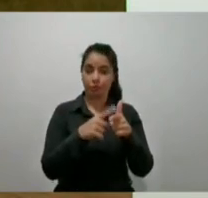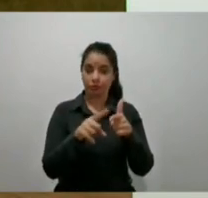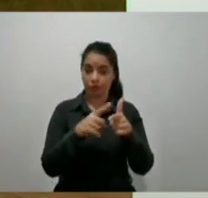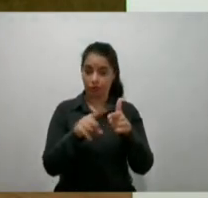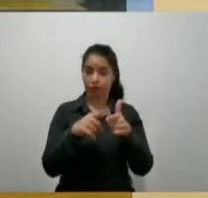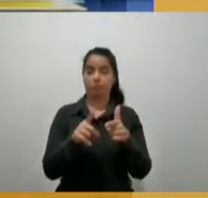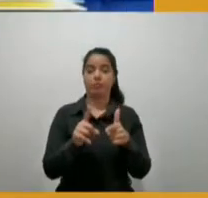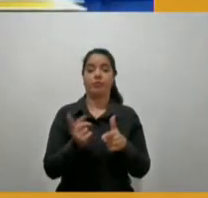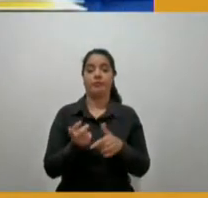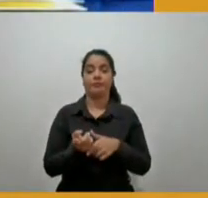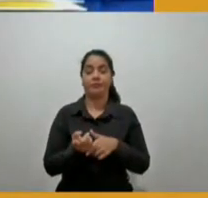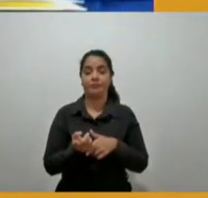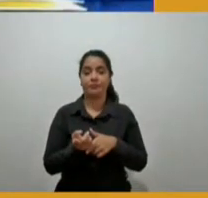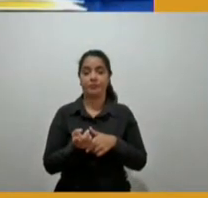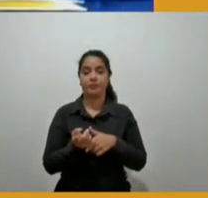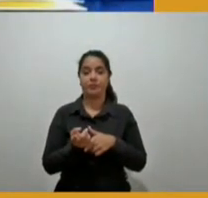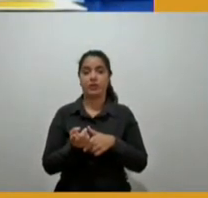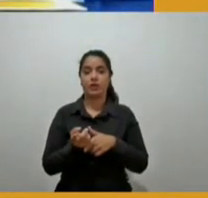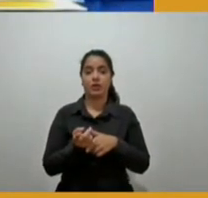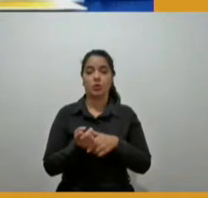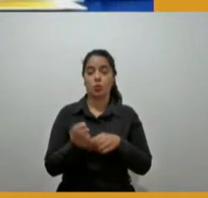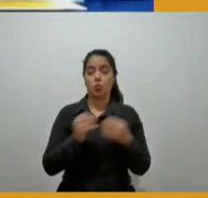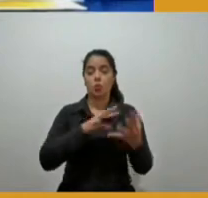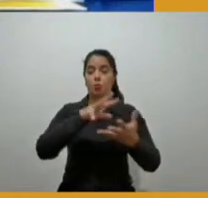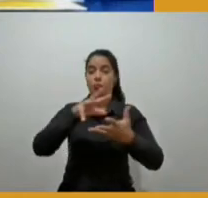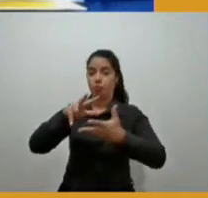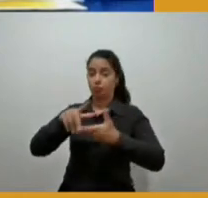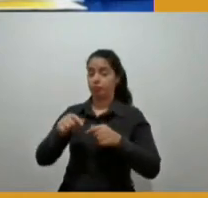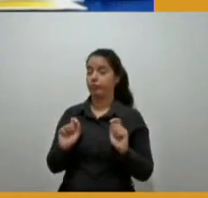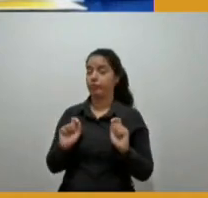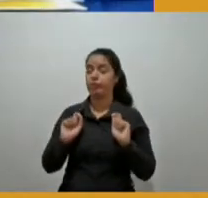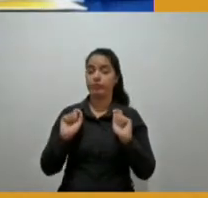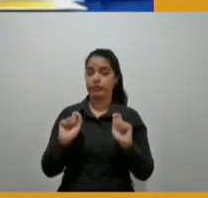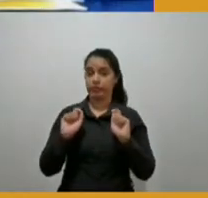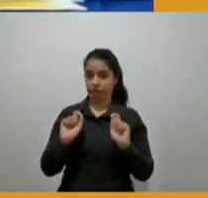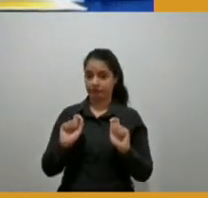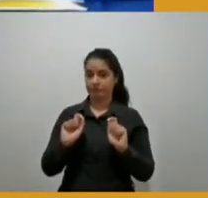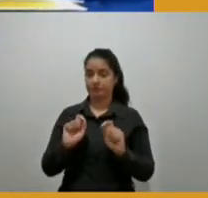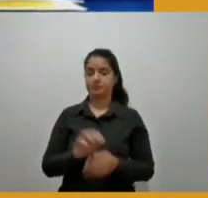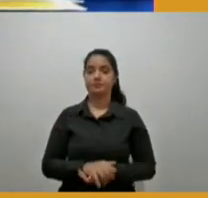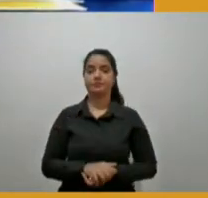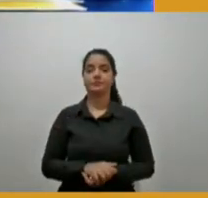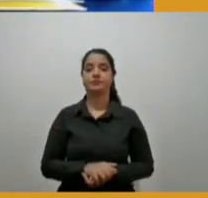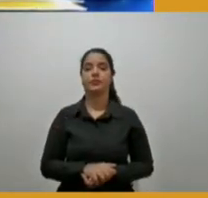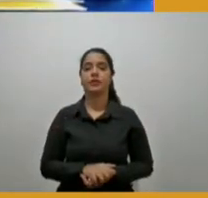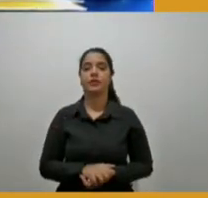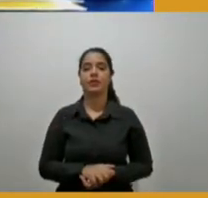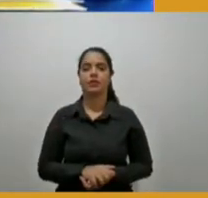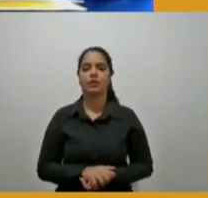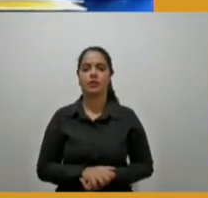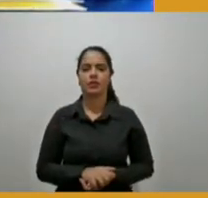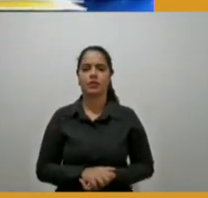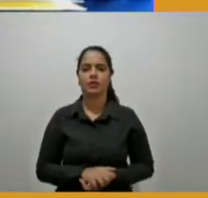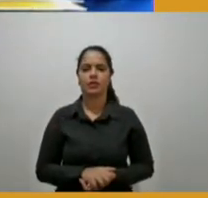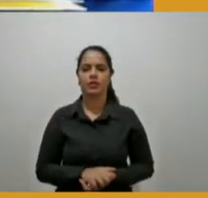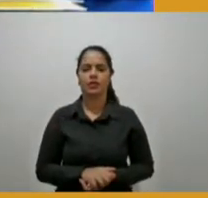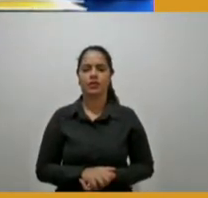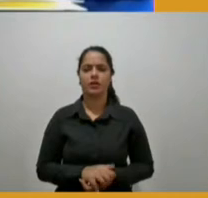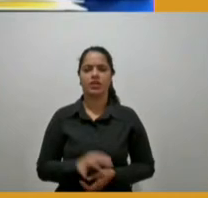inclusive mundial. O nosso problema é aquilo que Sandel chamou da tirania da